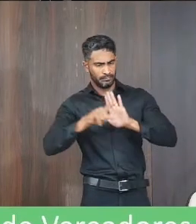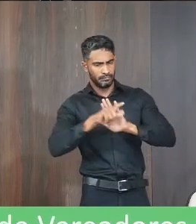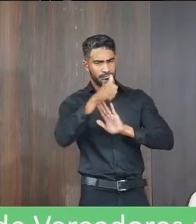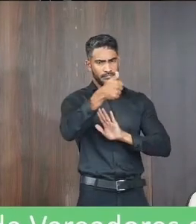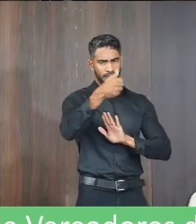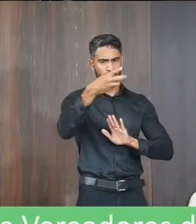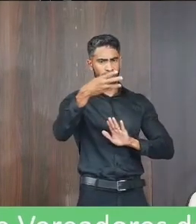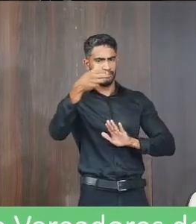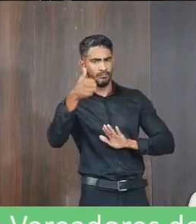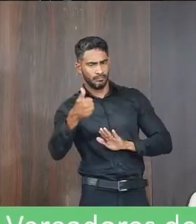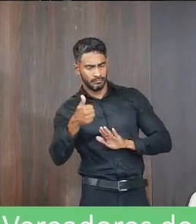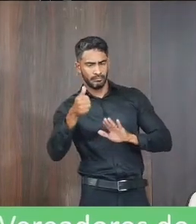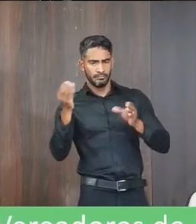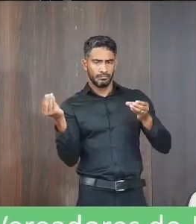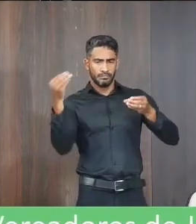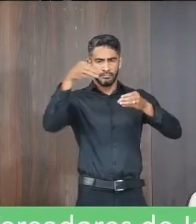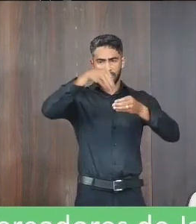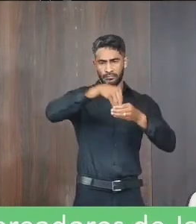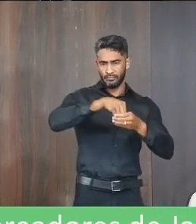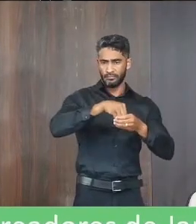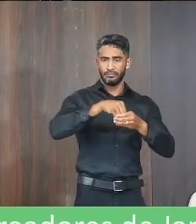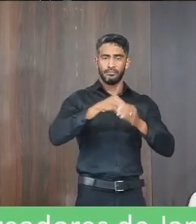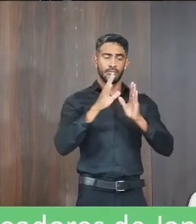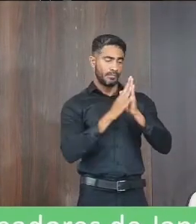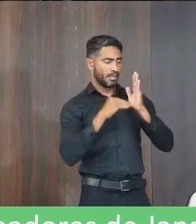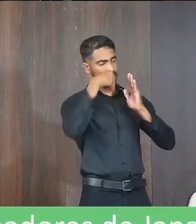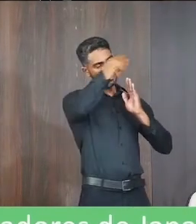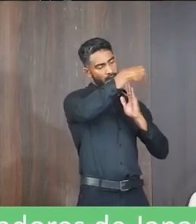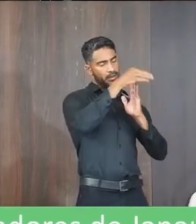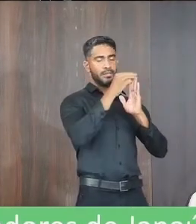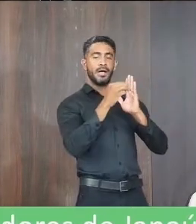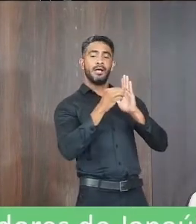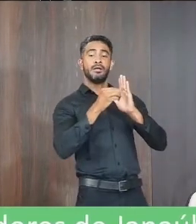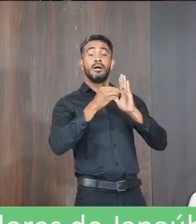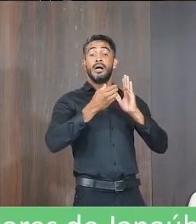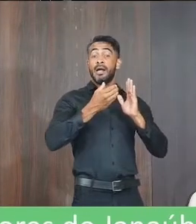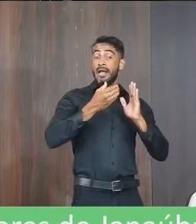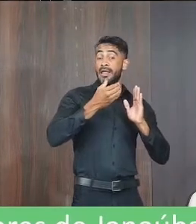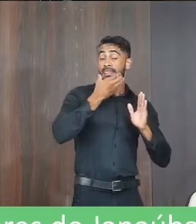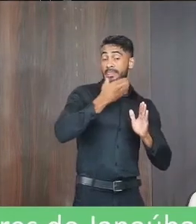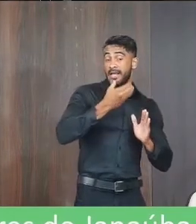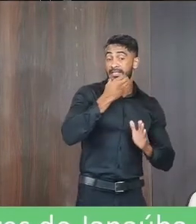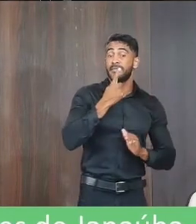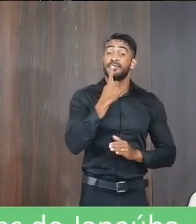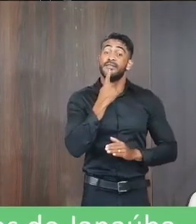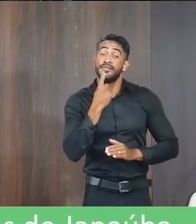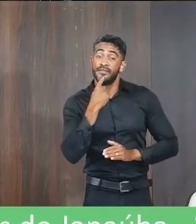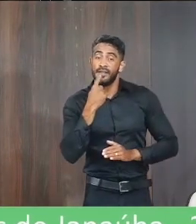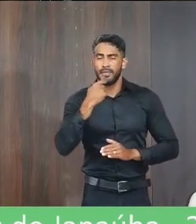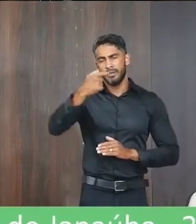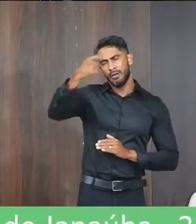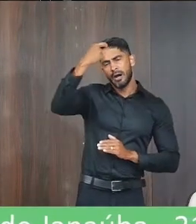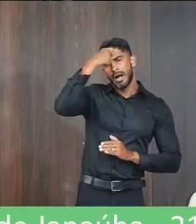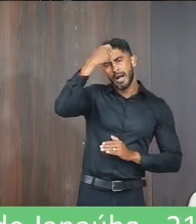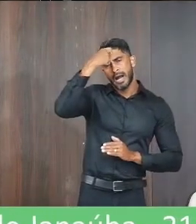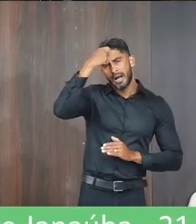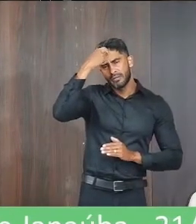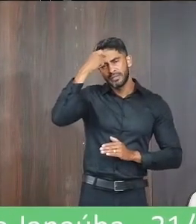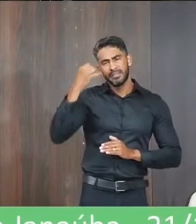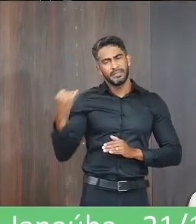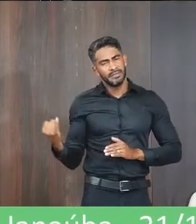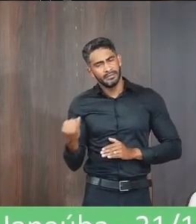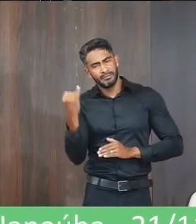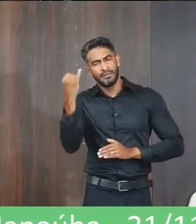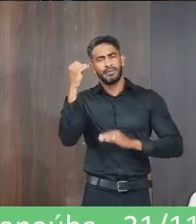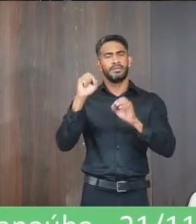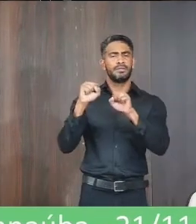nº 131-2022, institui, no calendário do município de Janaúba, a campanha Dezembro Vermelho, dedicada à conscientização sobre a importância